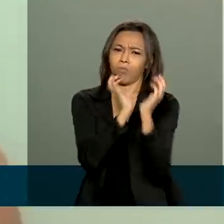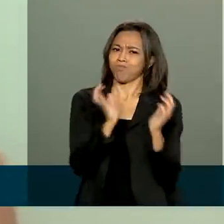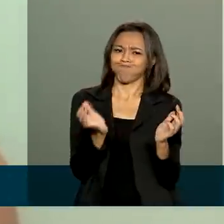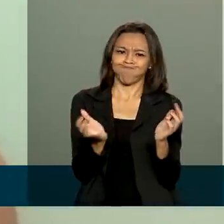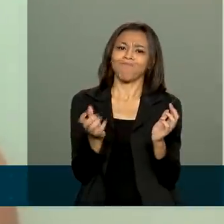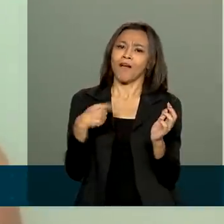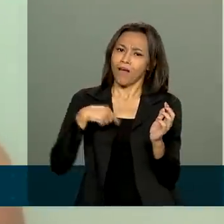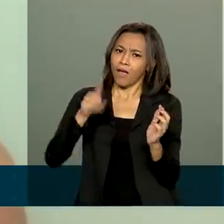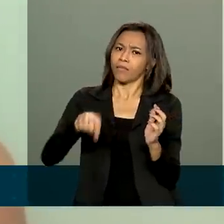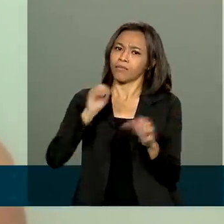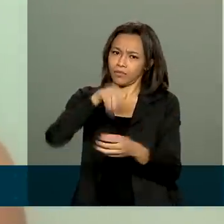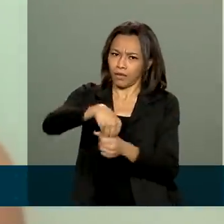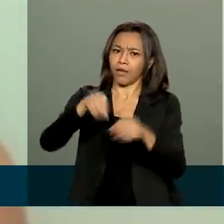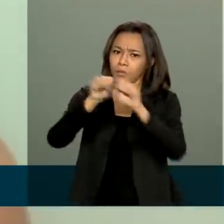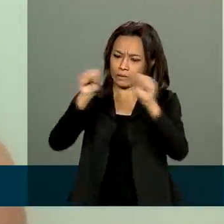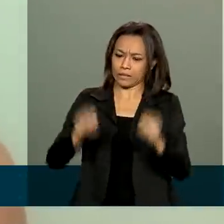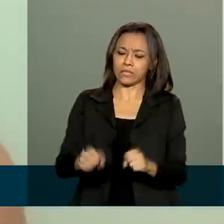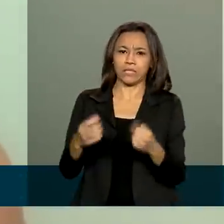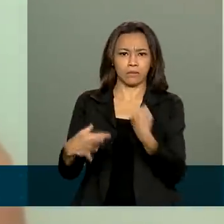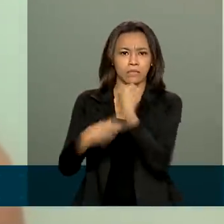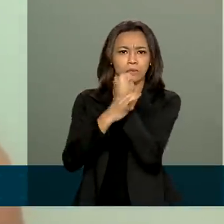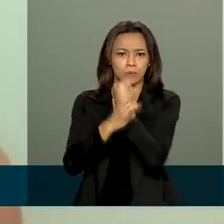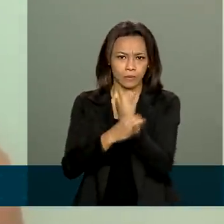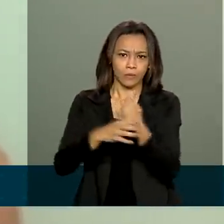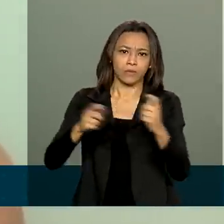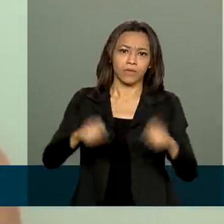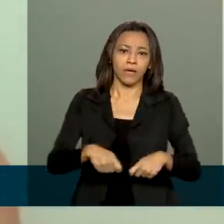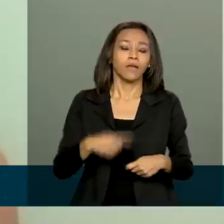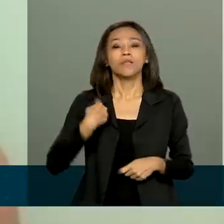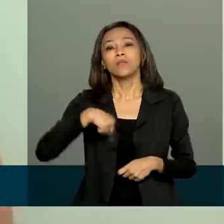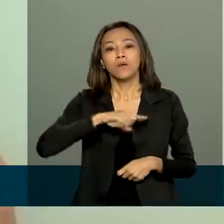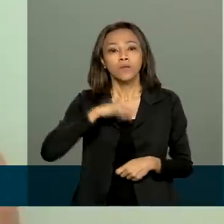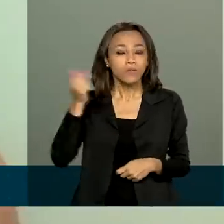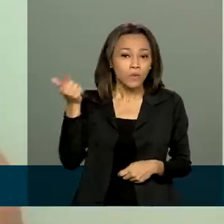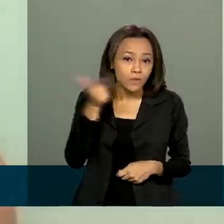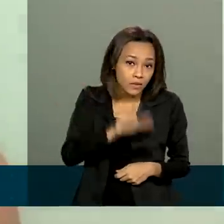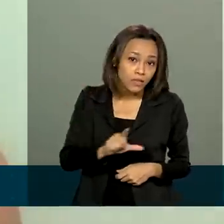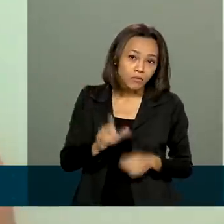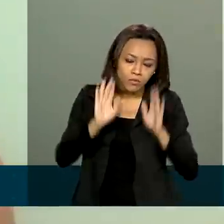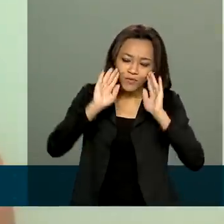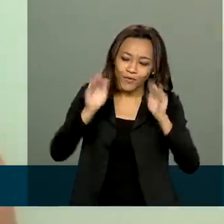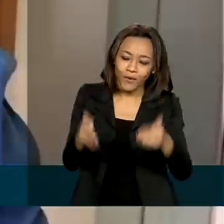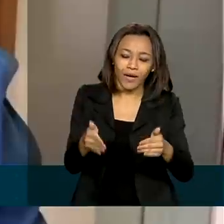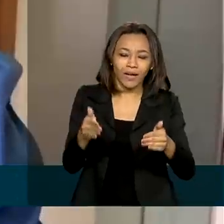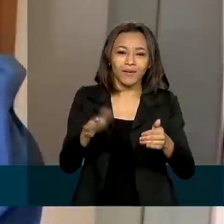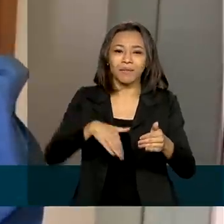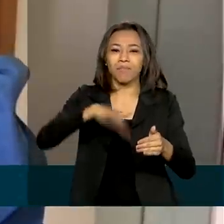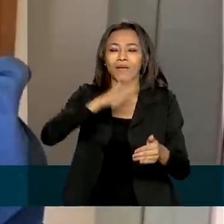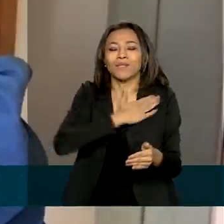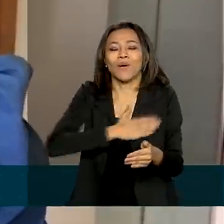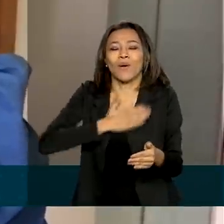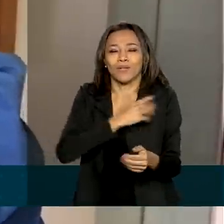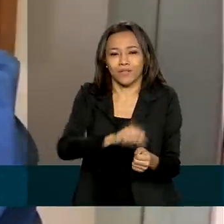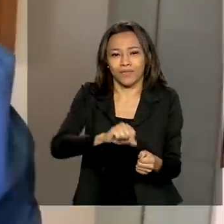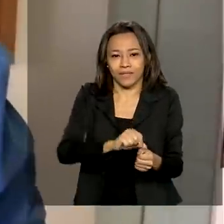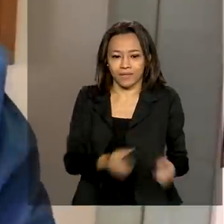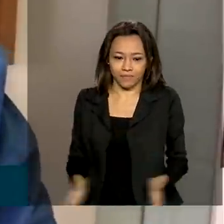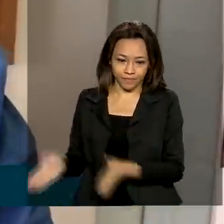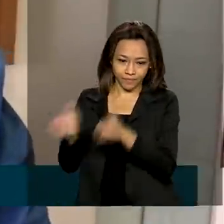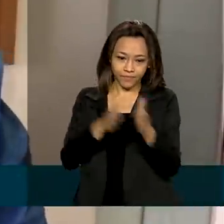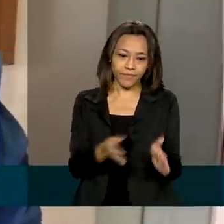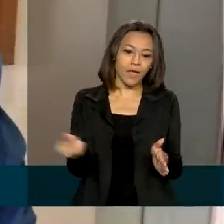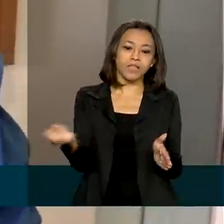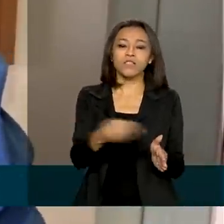considero seguro, a gente também consegue focar no que a gente mais gosta de fazer. As novas medidas